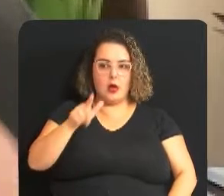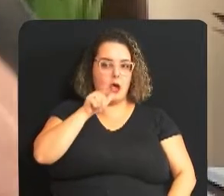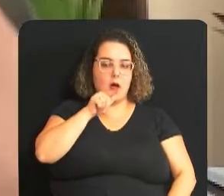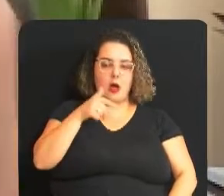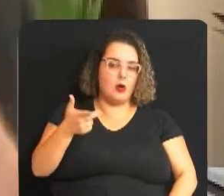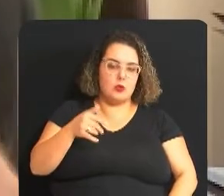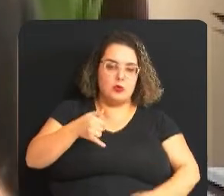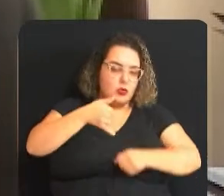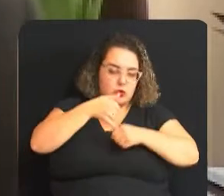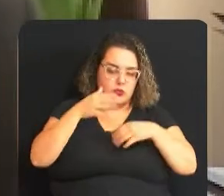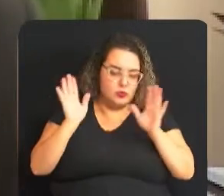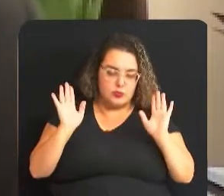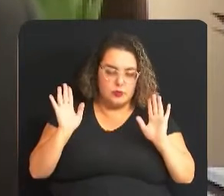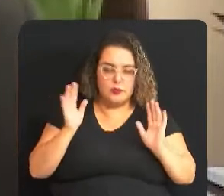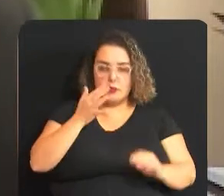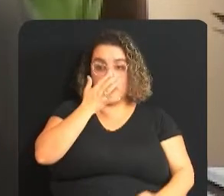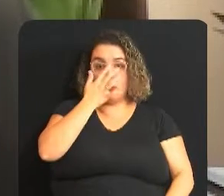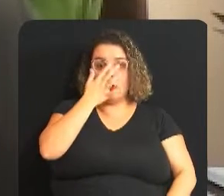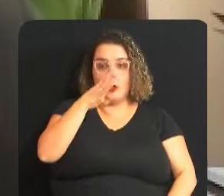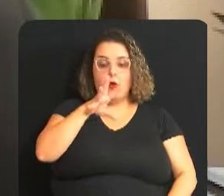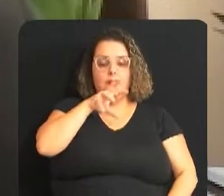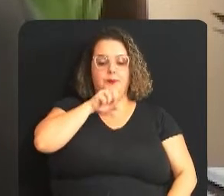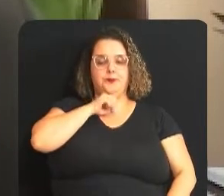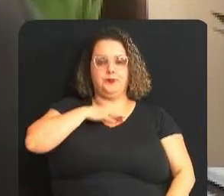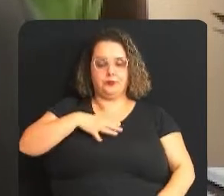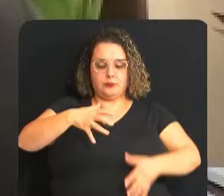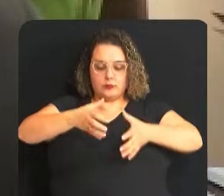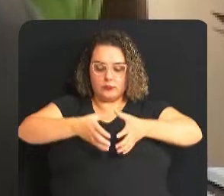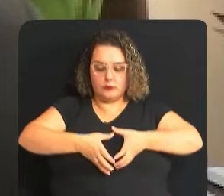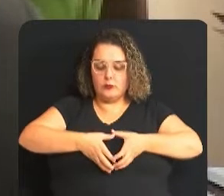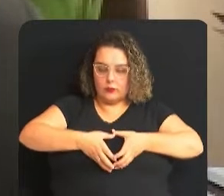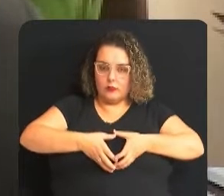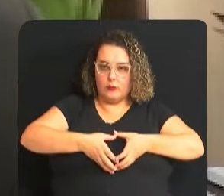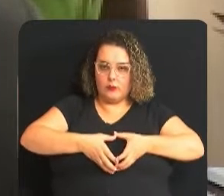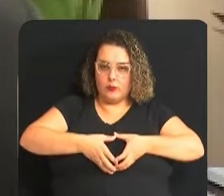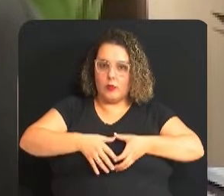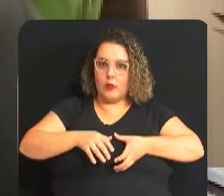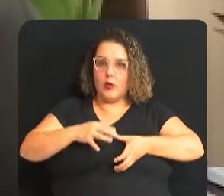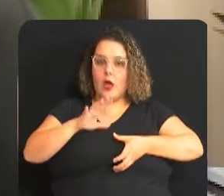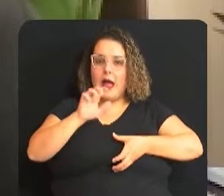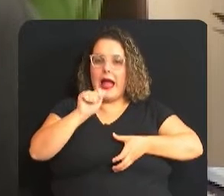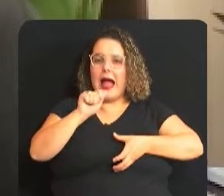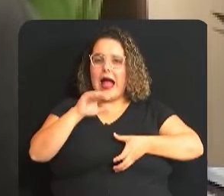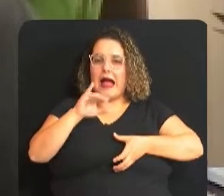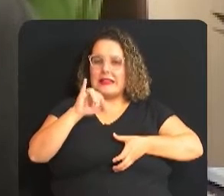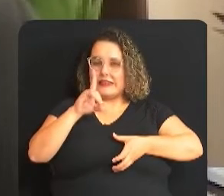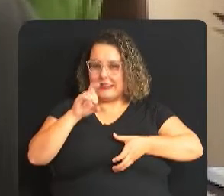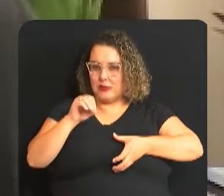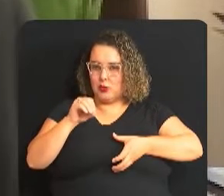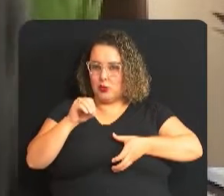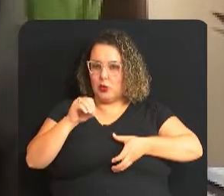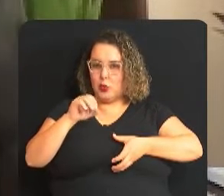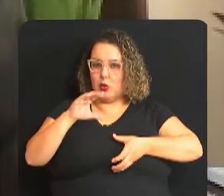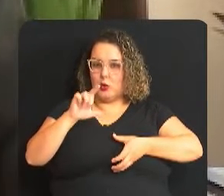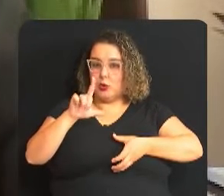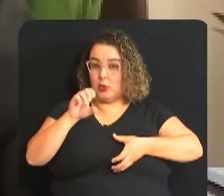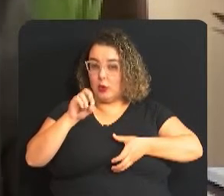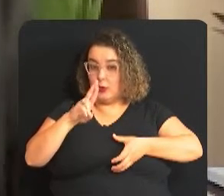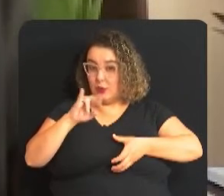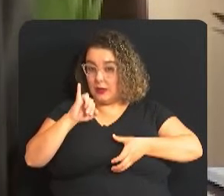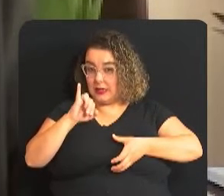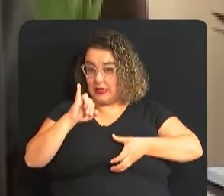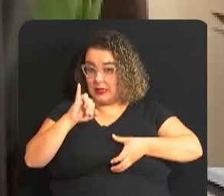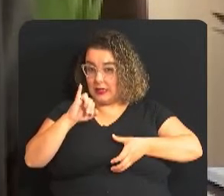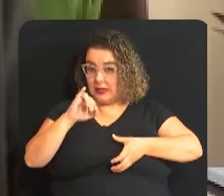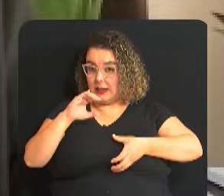suco. Engoliu a comida, caiu no estômago. O estômago produz um ácido clorídrico que queimaria, fura a